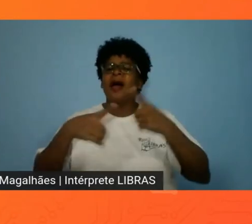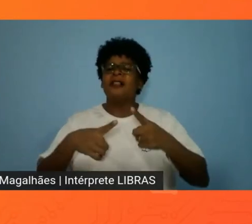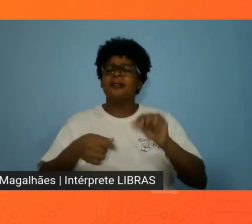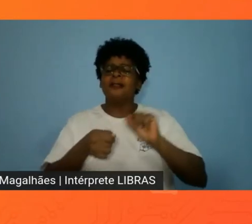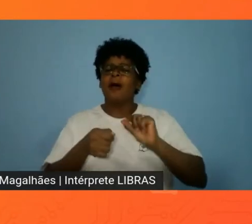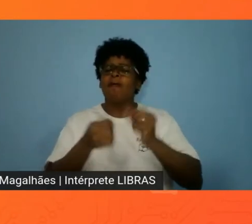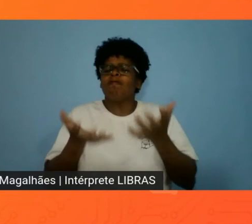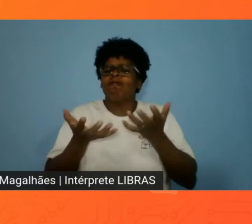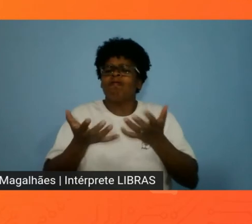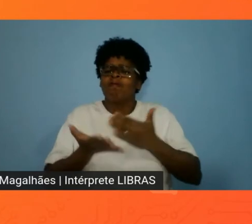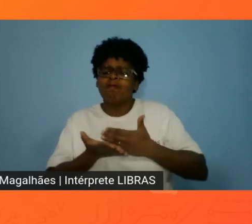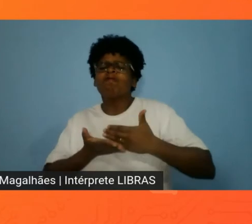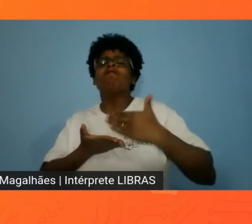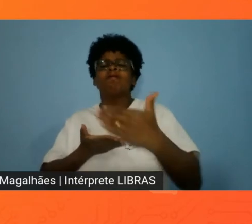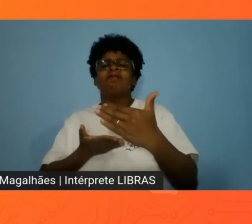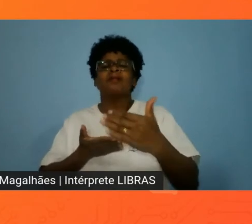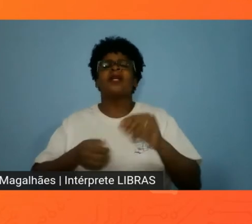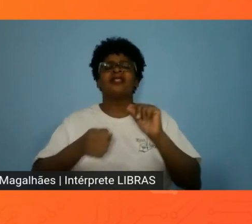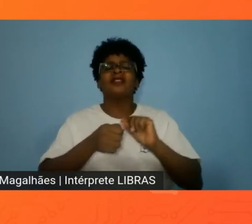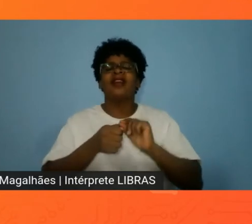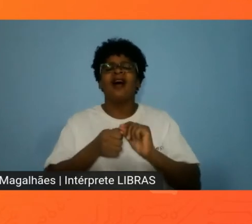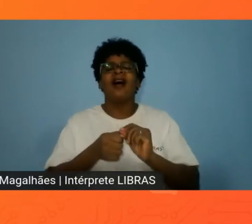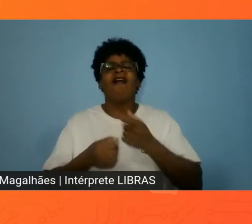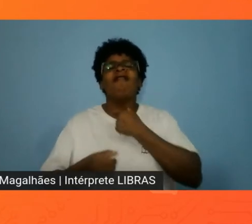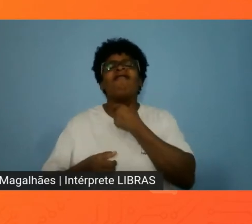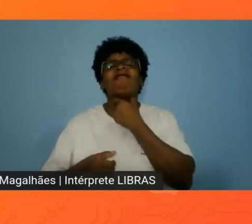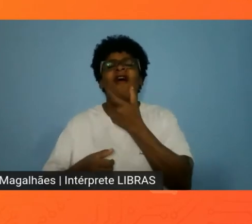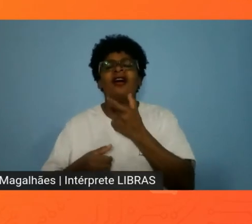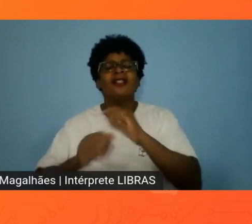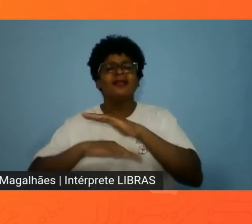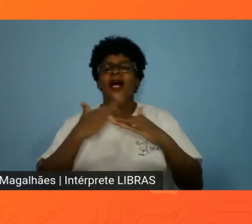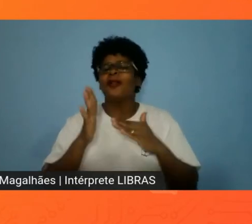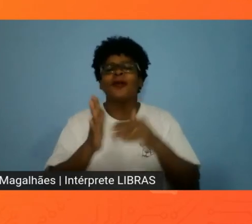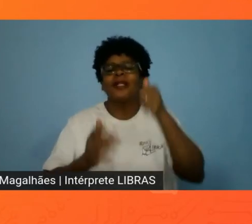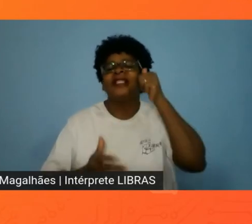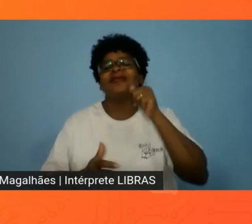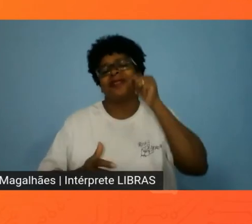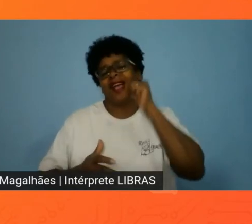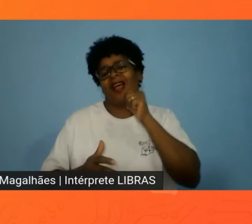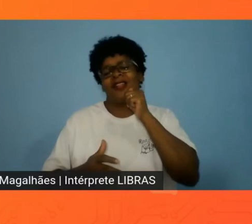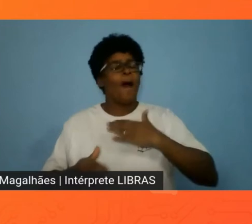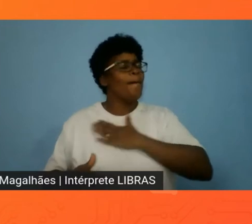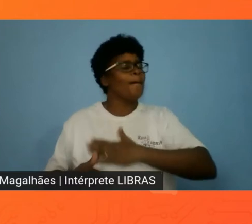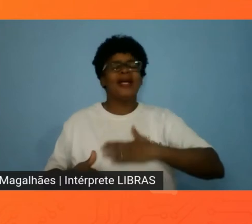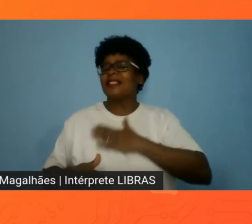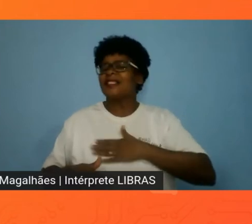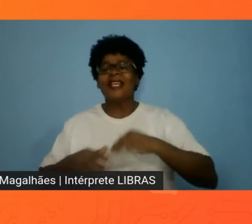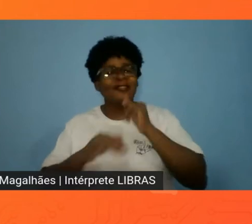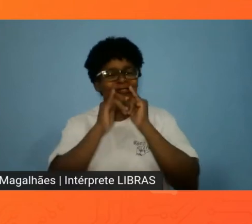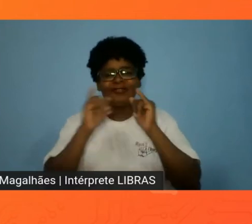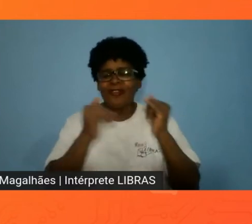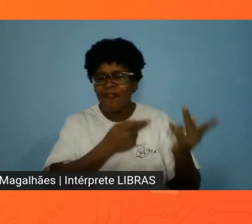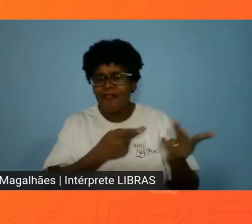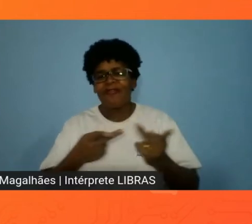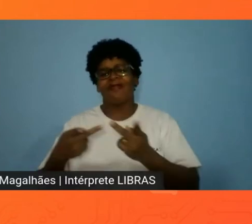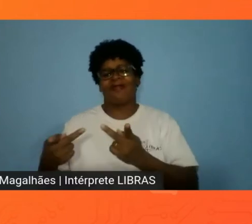dessas possibilidades de trazer voz para as minorias, e eu tenho um grande prazer de chamar aqui hoje para